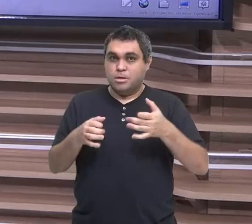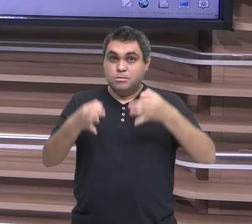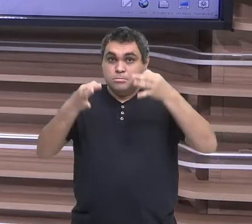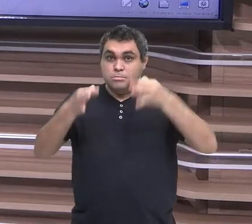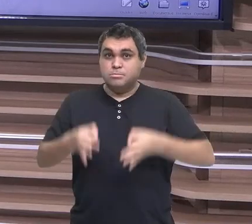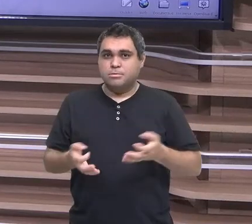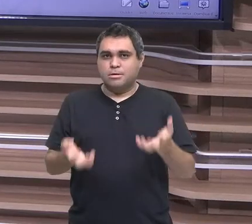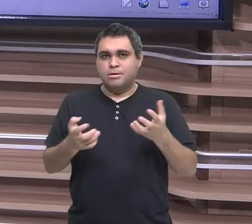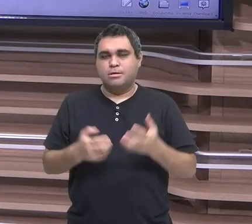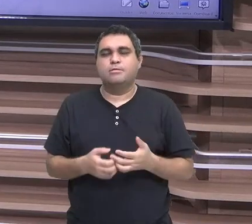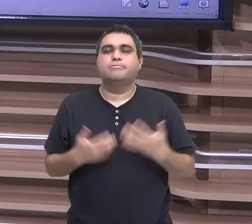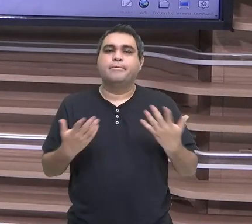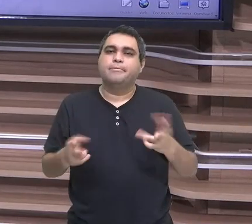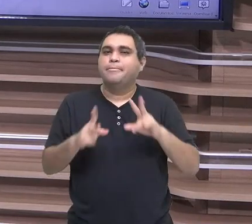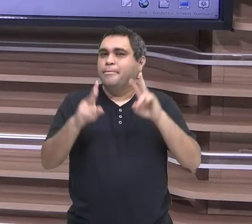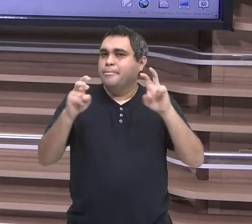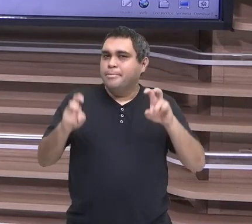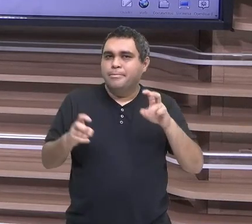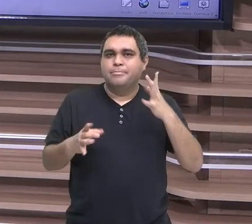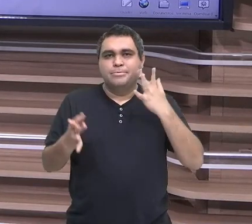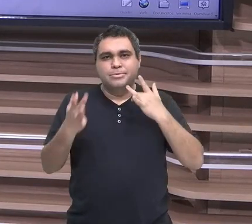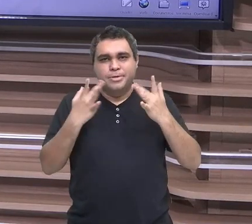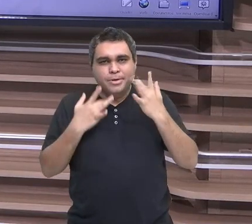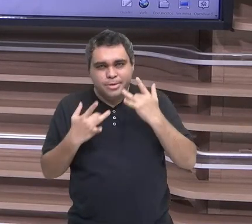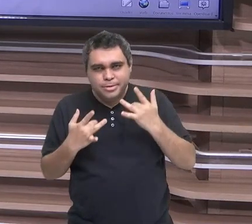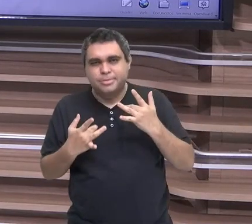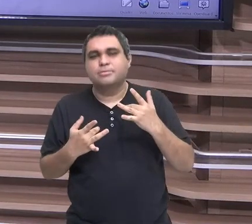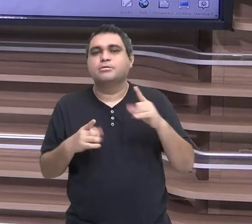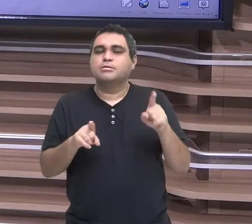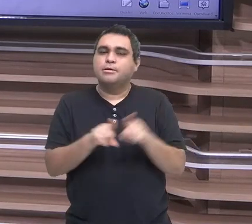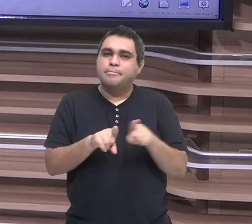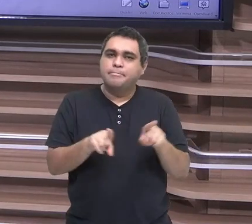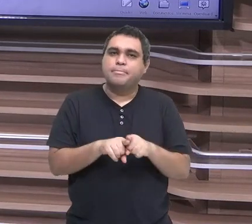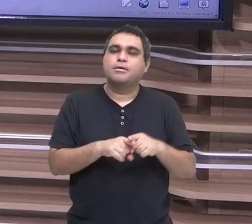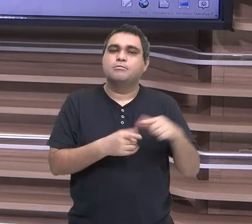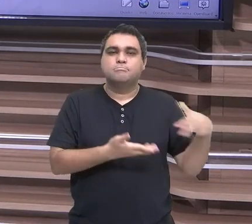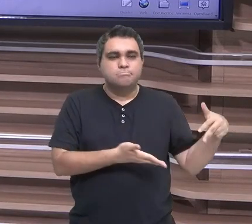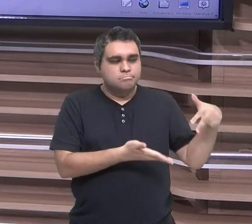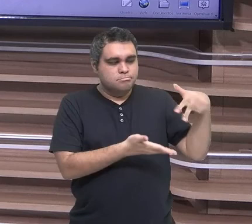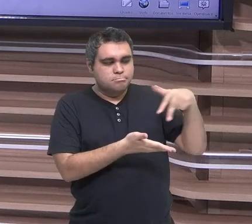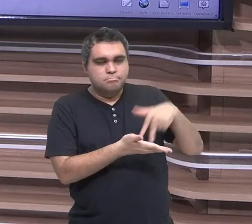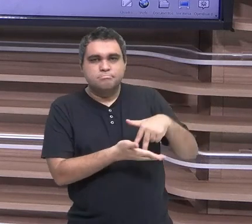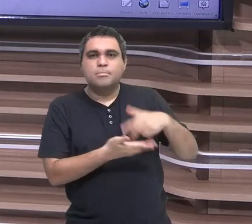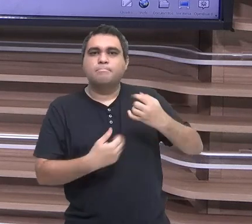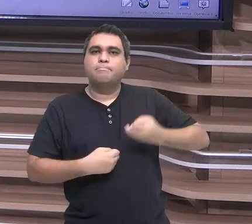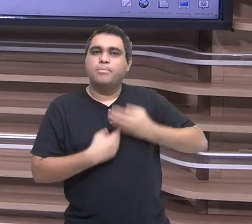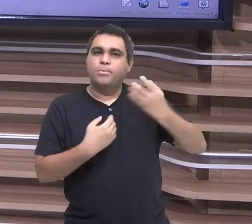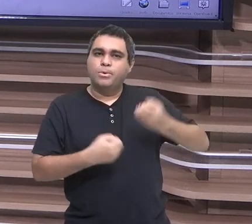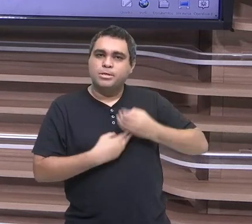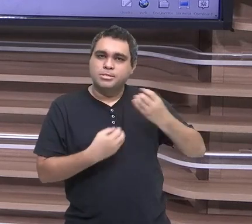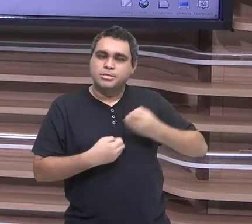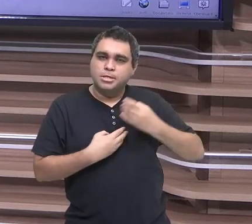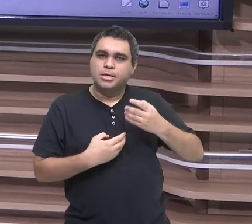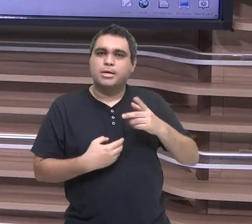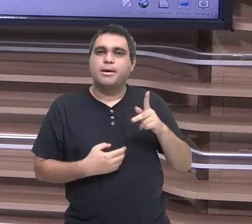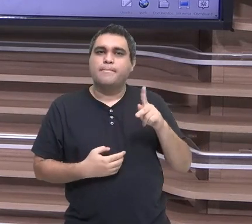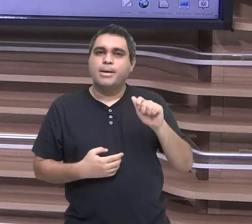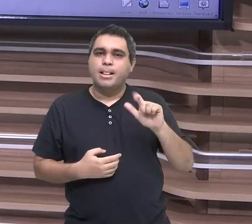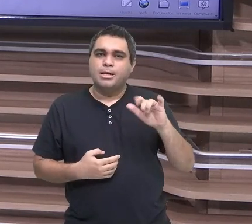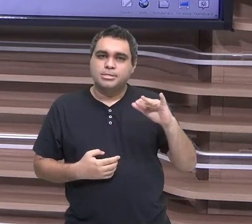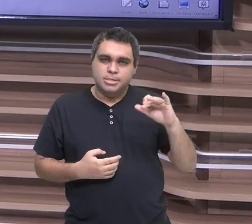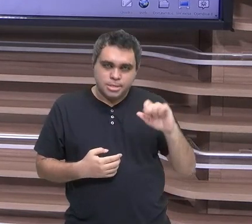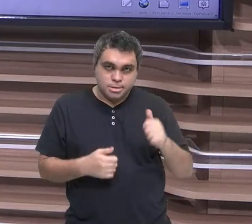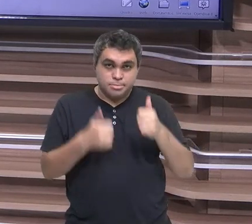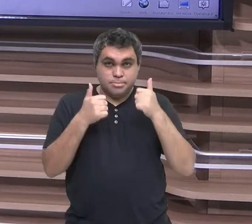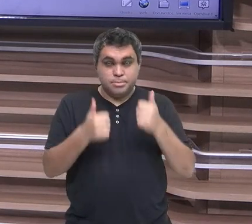bem. Foi isso que nós falamos hoje sobre teatro, Gil Vicente, falamos sobre a poesia palaciana e falamos um pouco ali sobre o